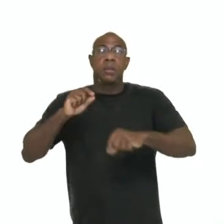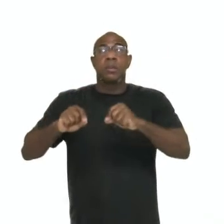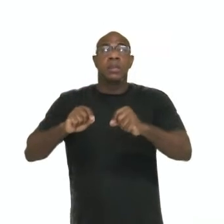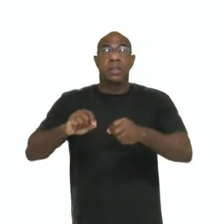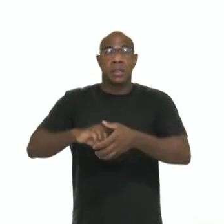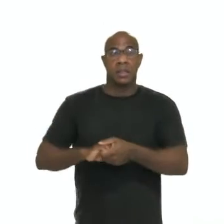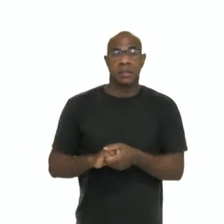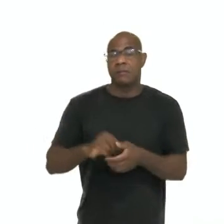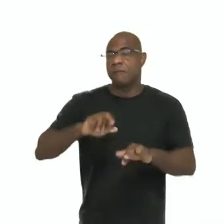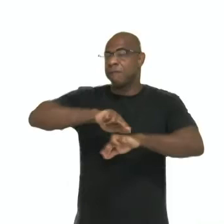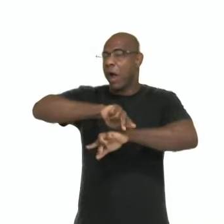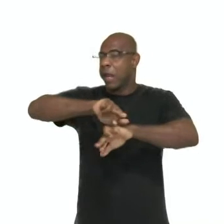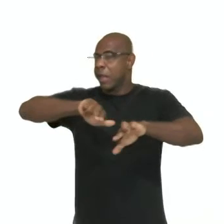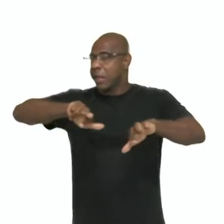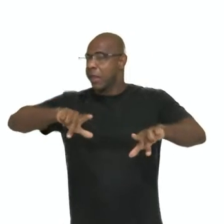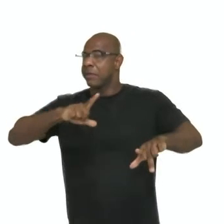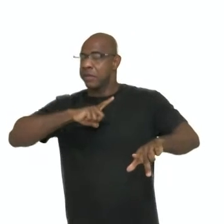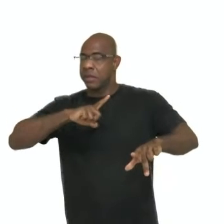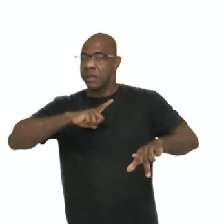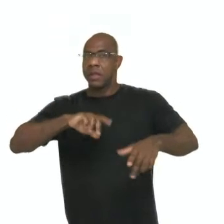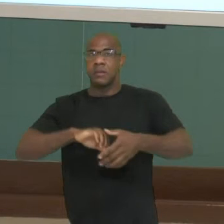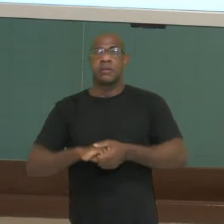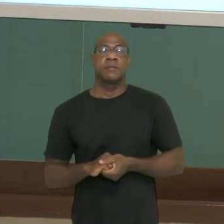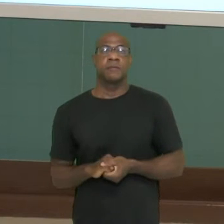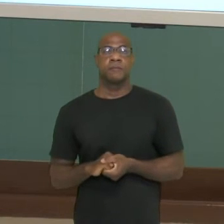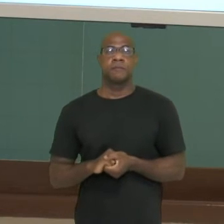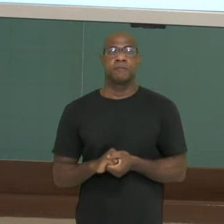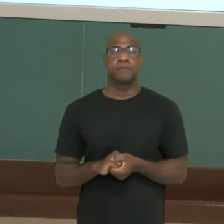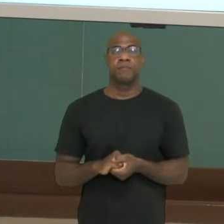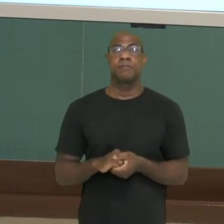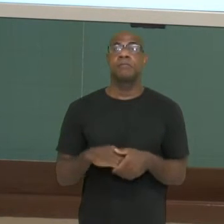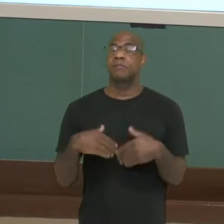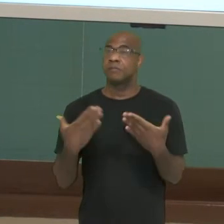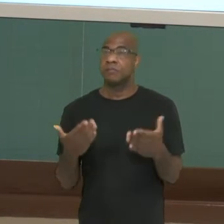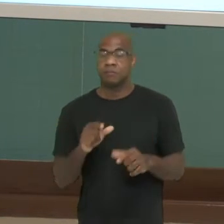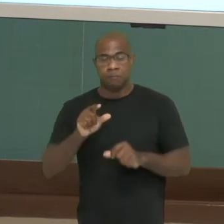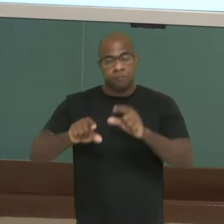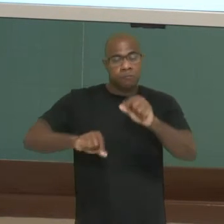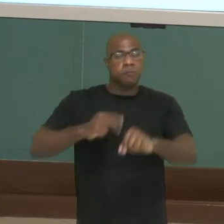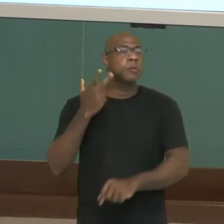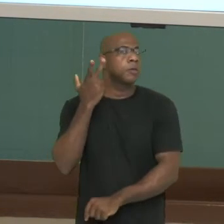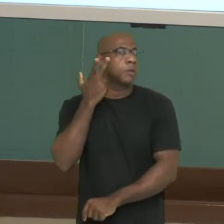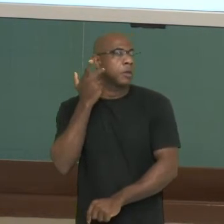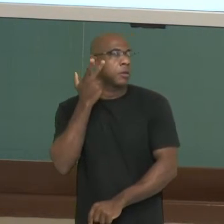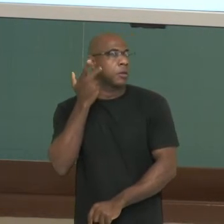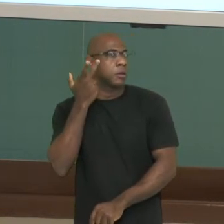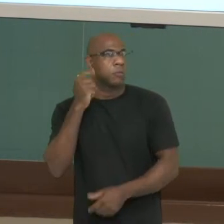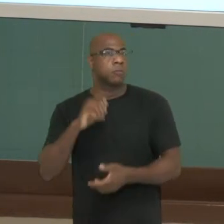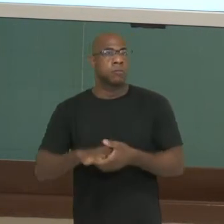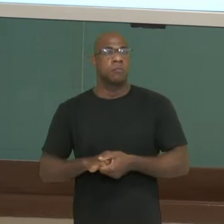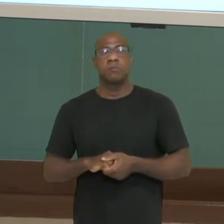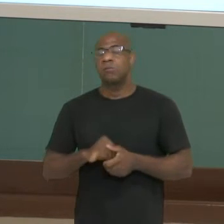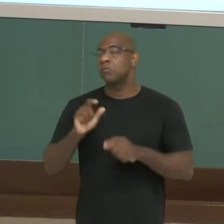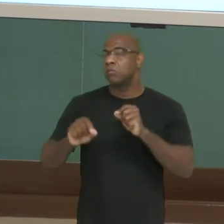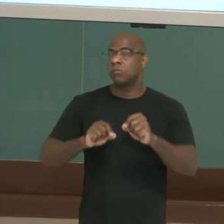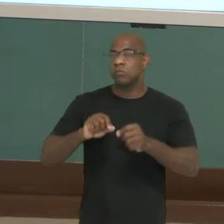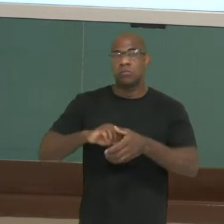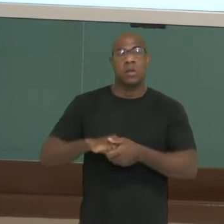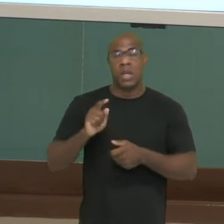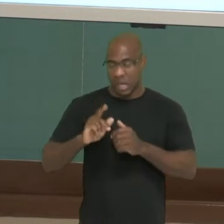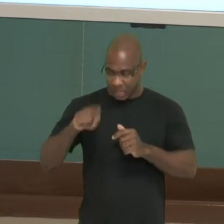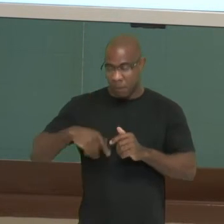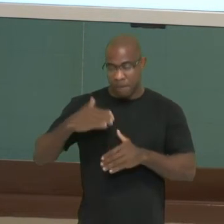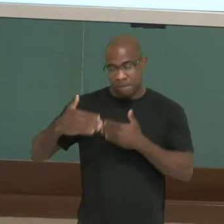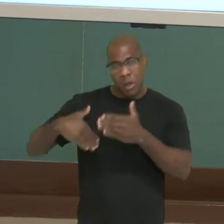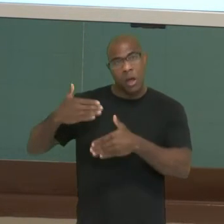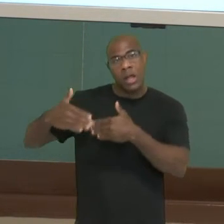Variabilidade, variações, né? Então, essa variabilidade. Seleção natural. Seleção natural é aquele processo